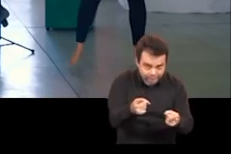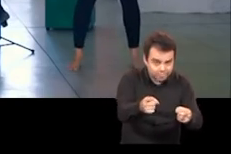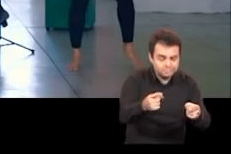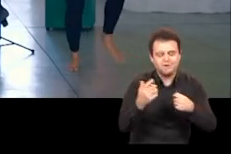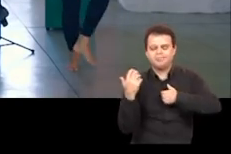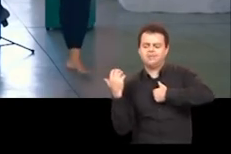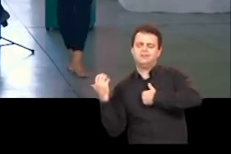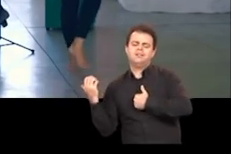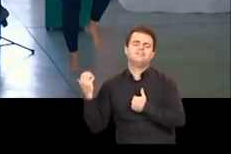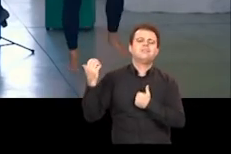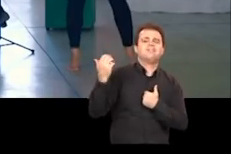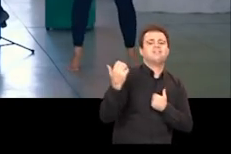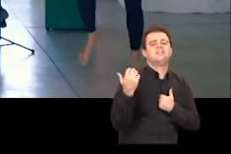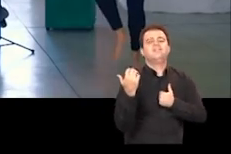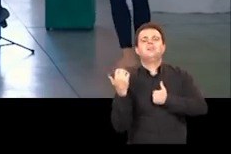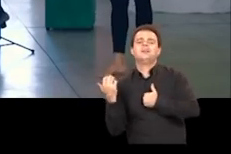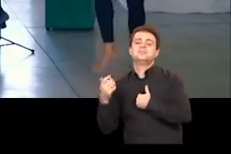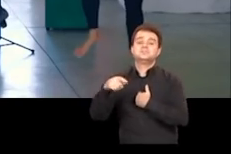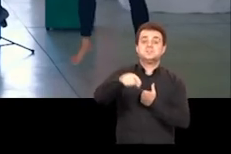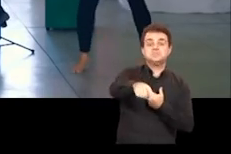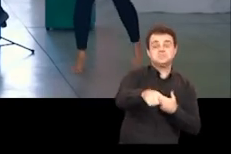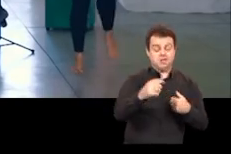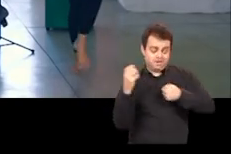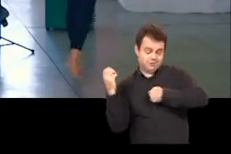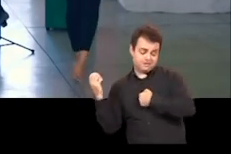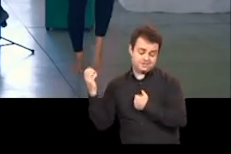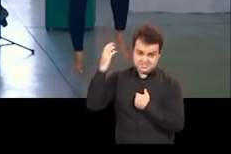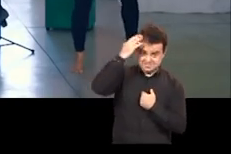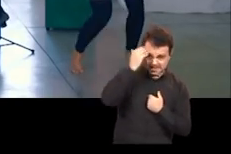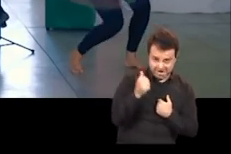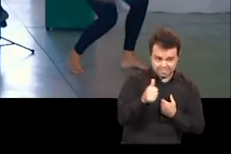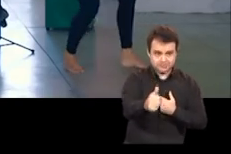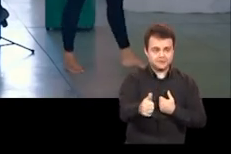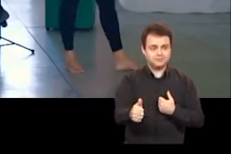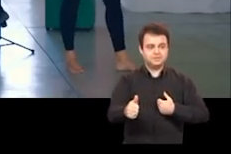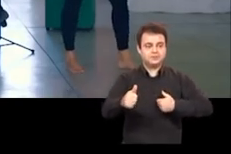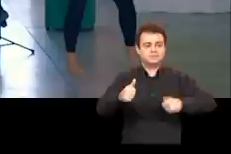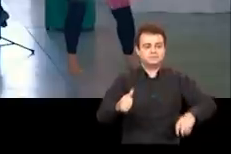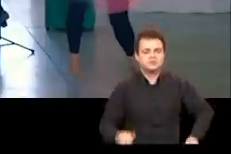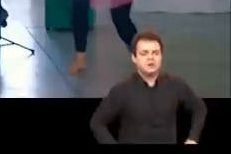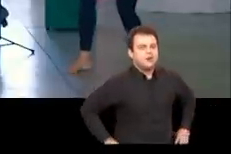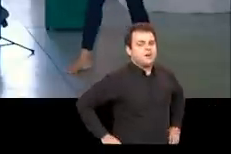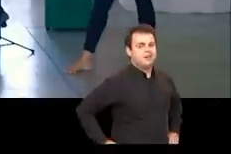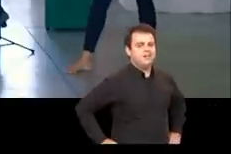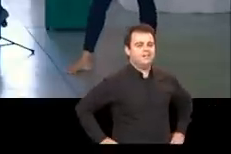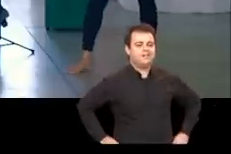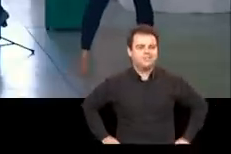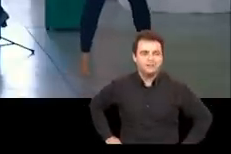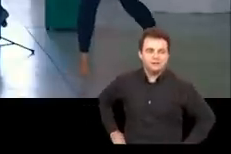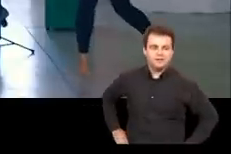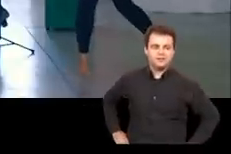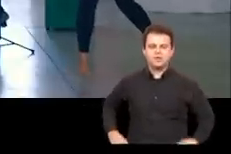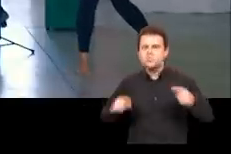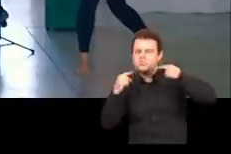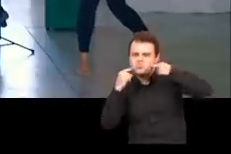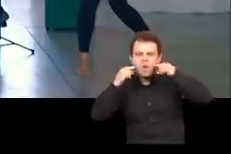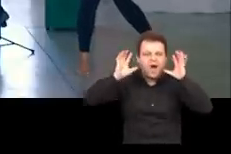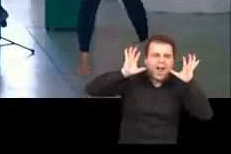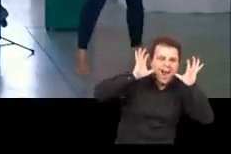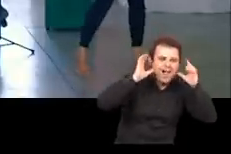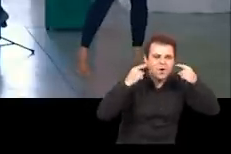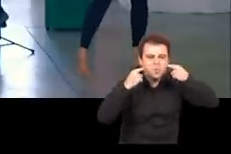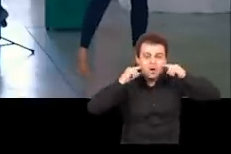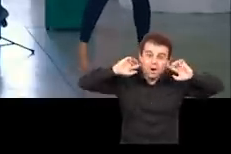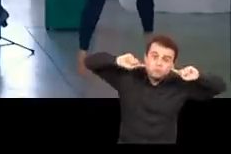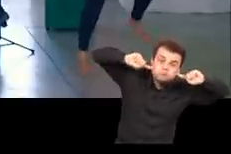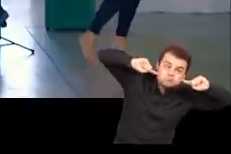dança da criançada, quero ver quem sabe dançar. Rebola pra lá, rebola pra cá, faz uma